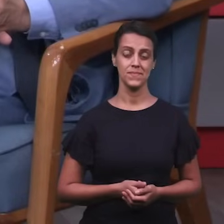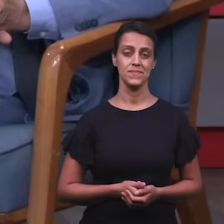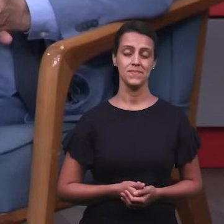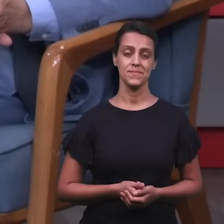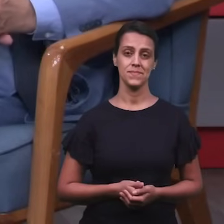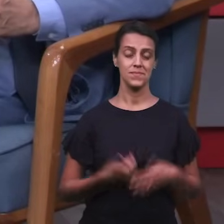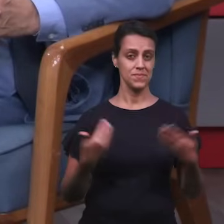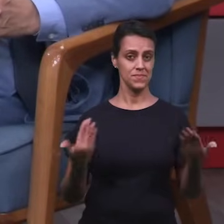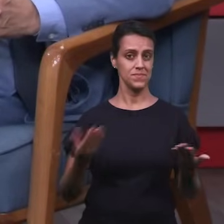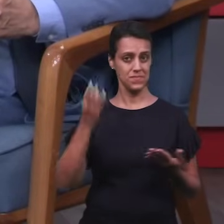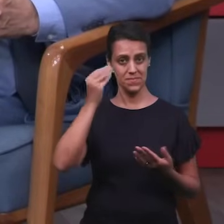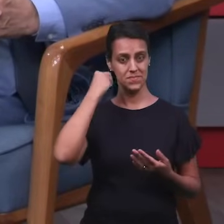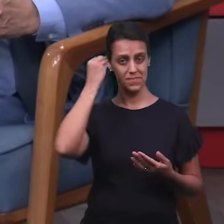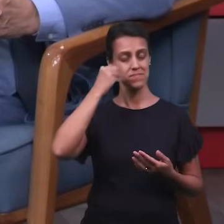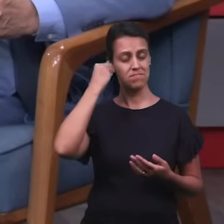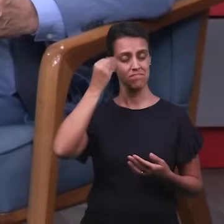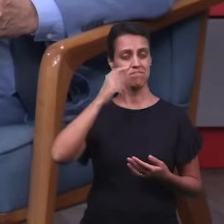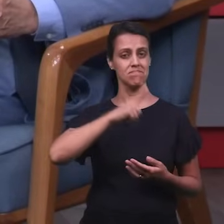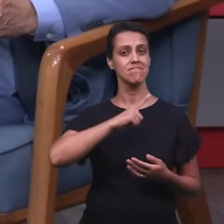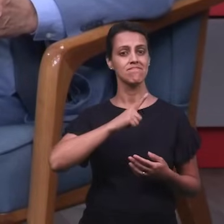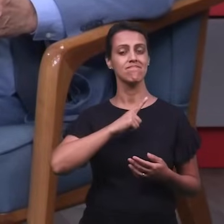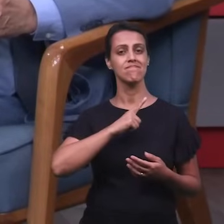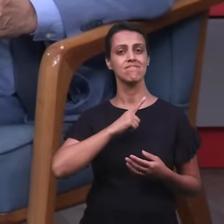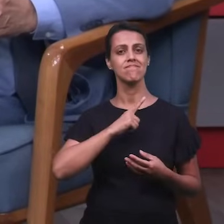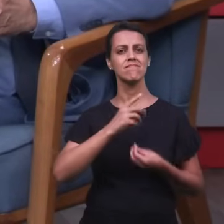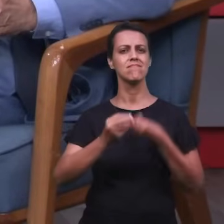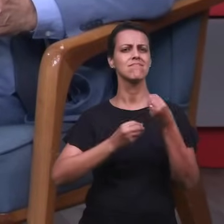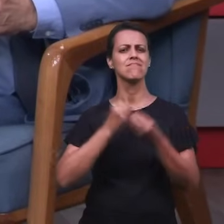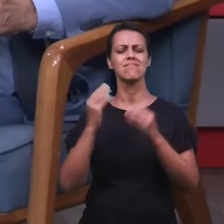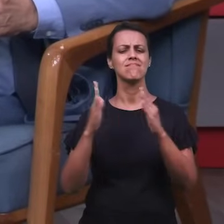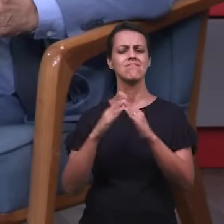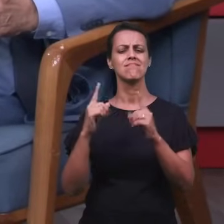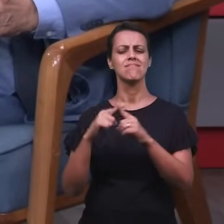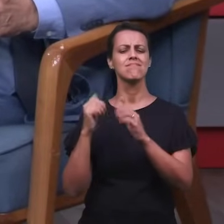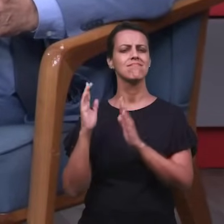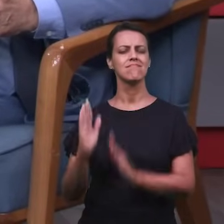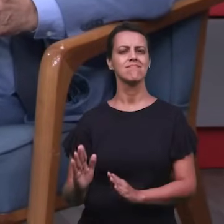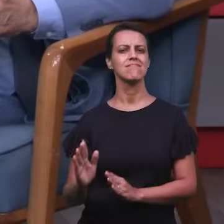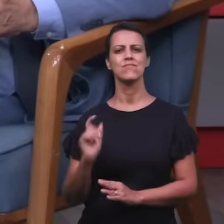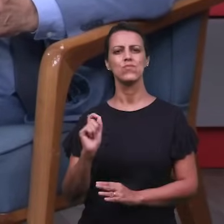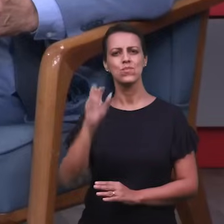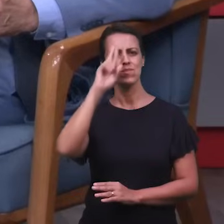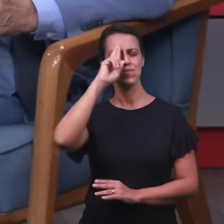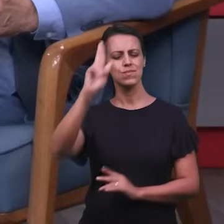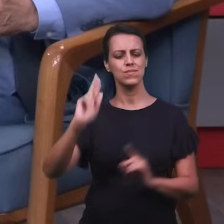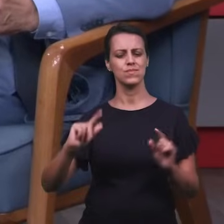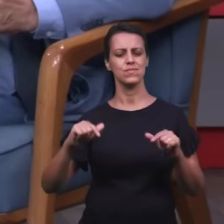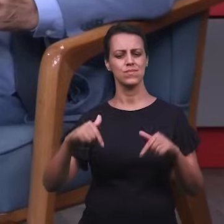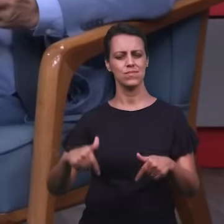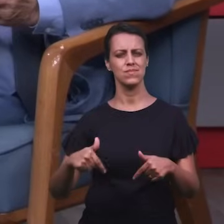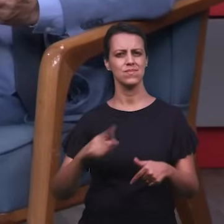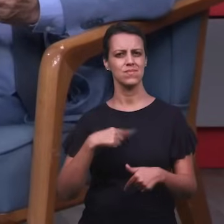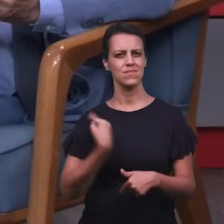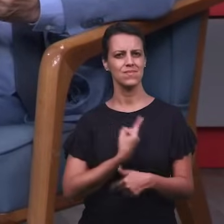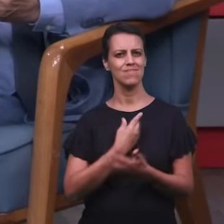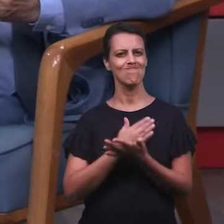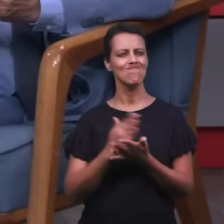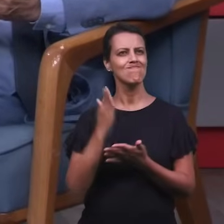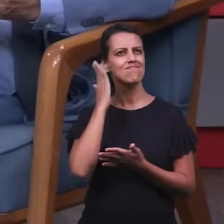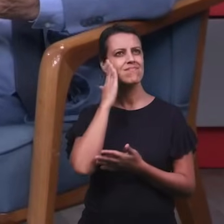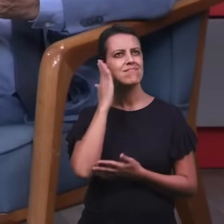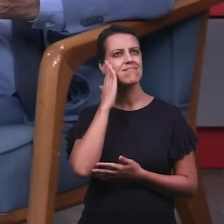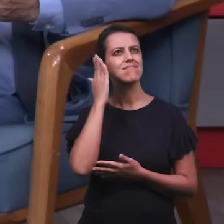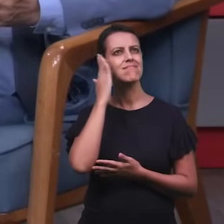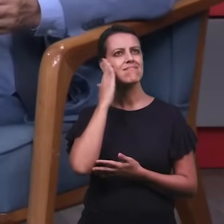Nessa experiência nossa como igreja, naquilo que o Senhor fez, nós começamos a